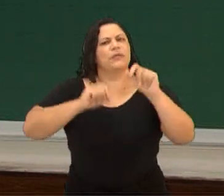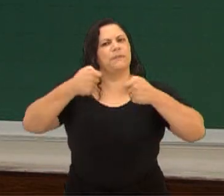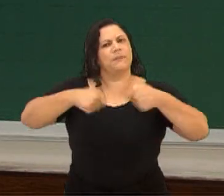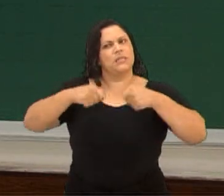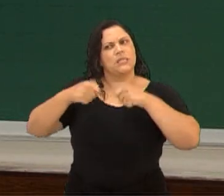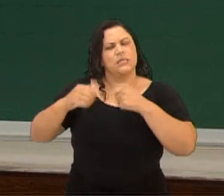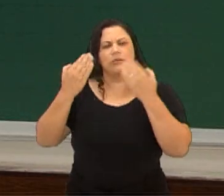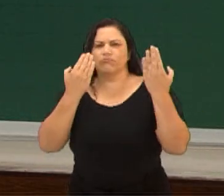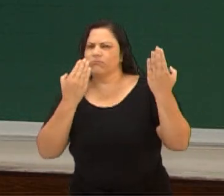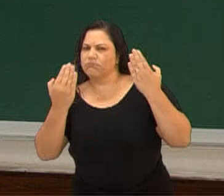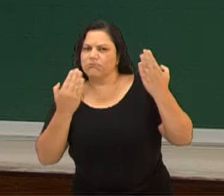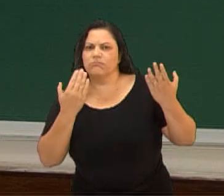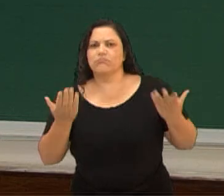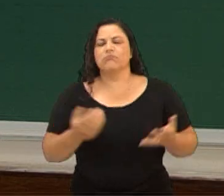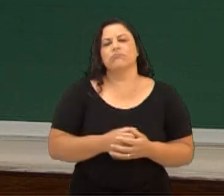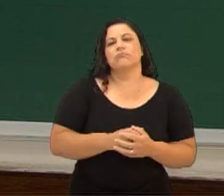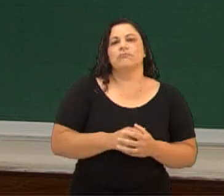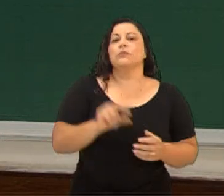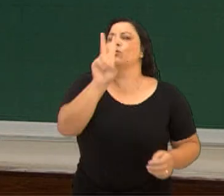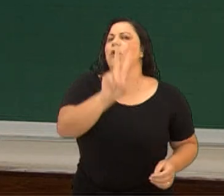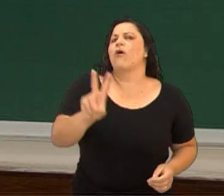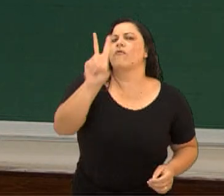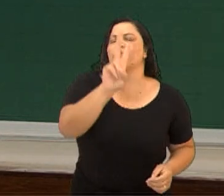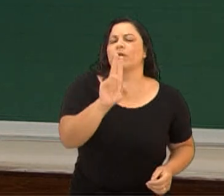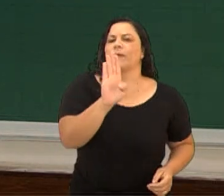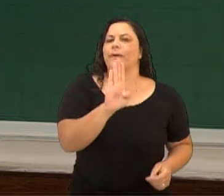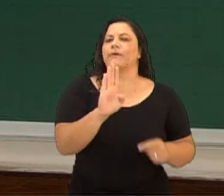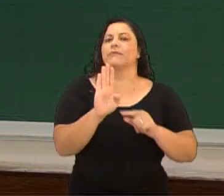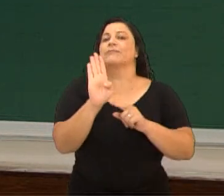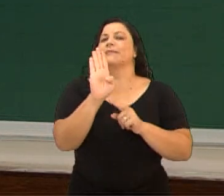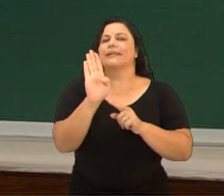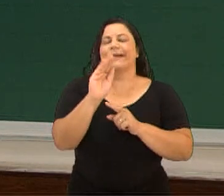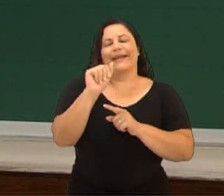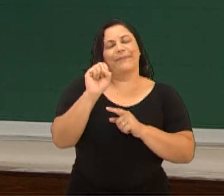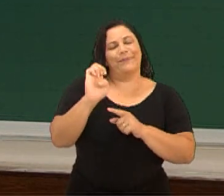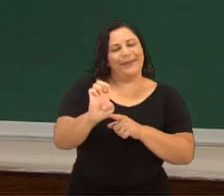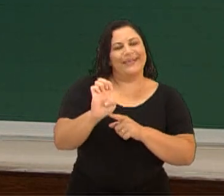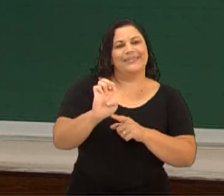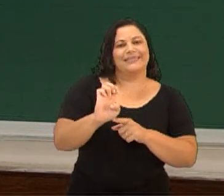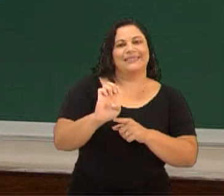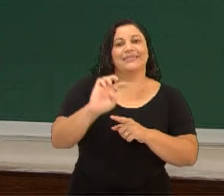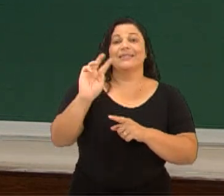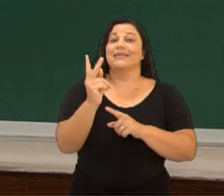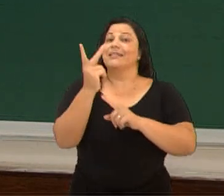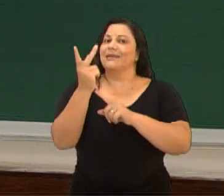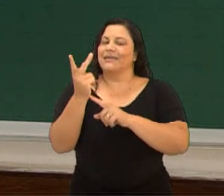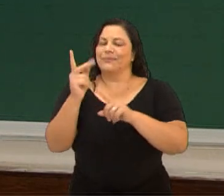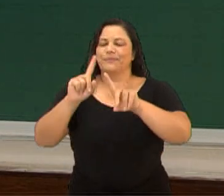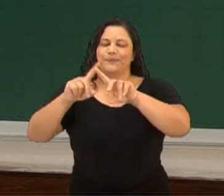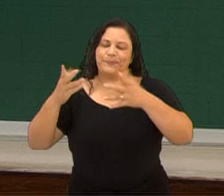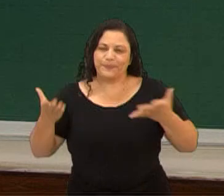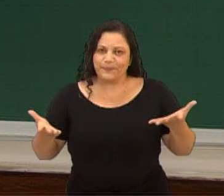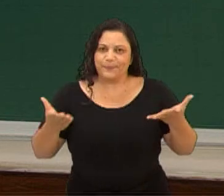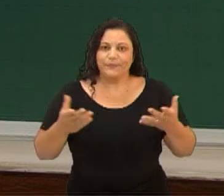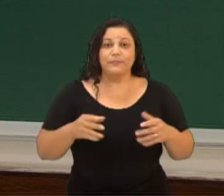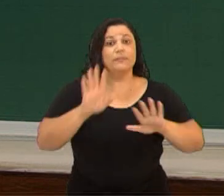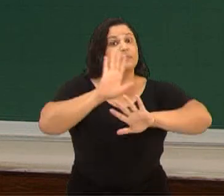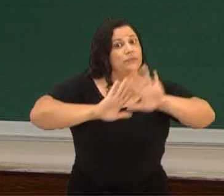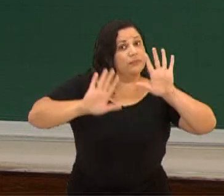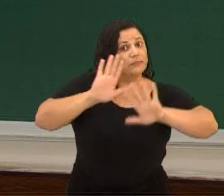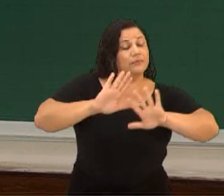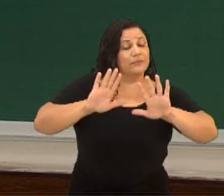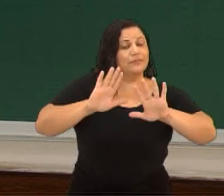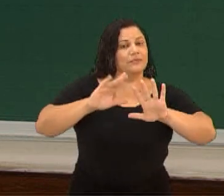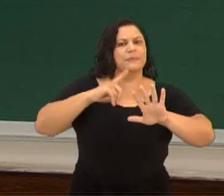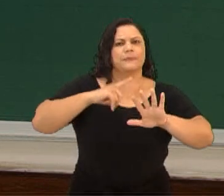analisar? Qual é o valor da base, qual é o valor da altura? Muito cuidado, porque aquela figura tem